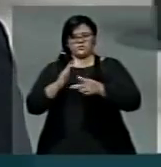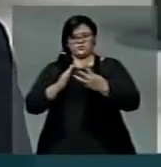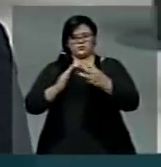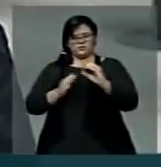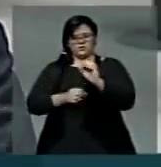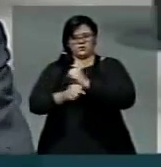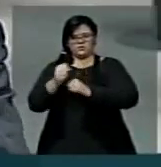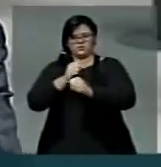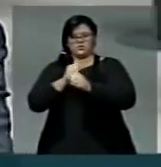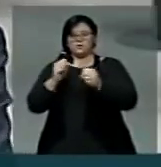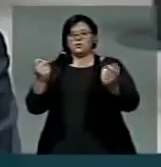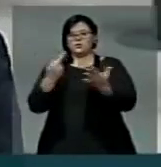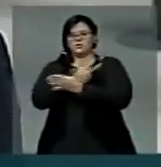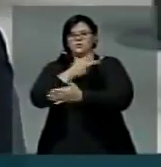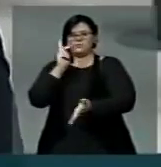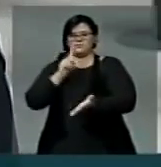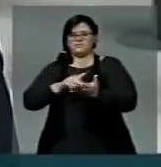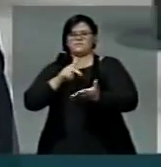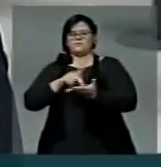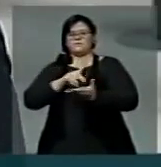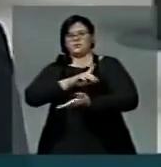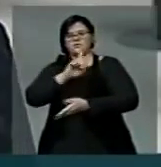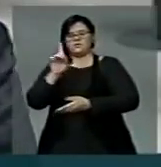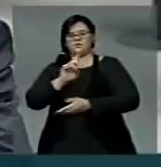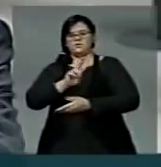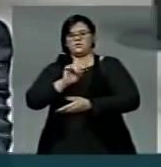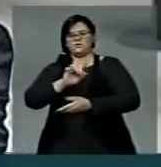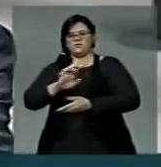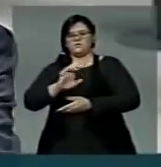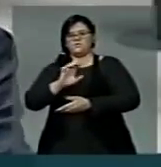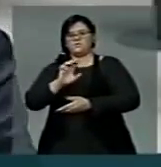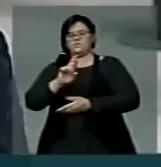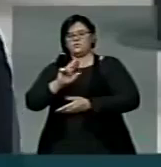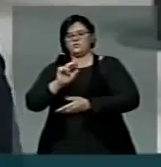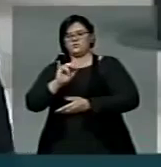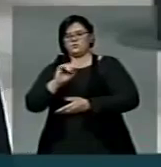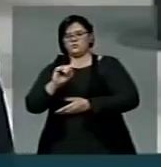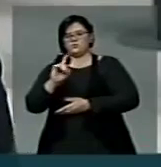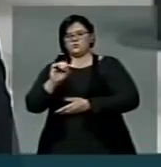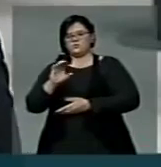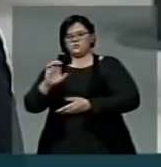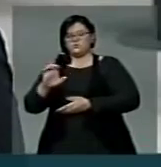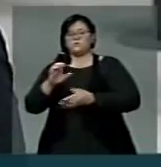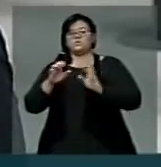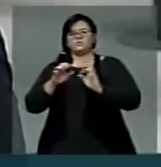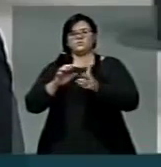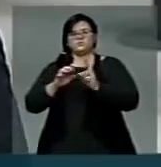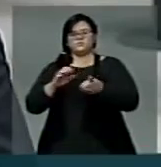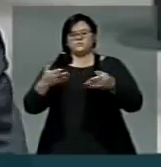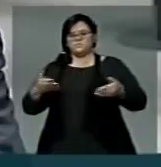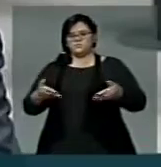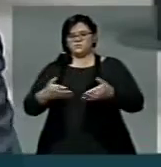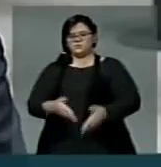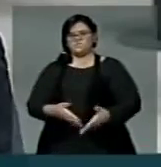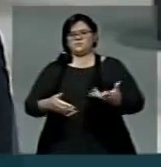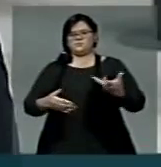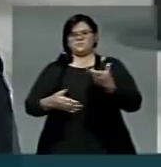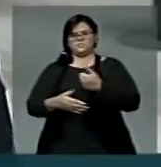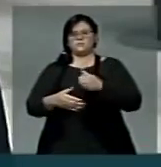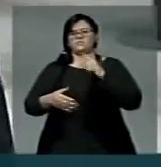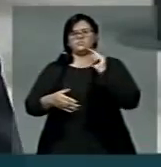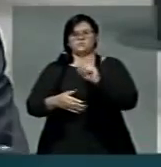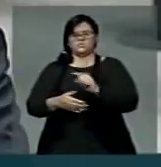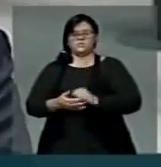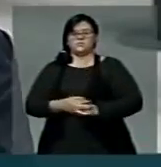nos vales do Mucuri, Jequitinhonha e do Rio Doce, sempre com a participação brilhante, operosa de Vossa